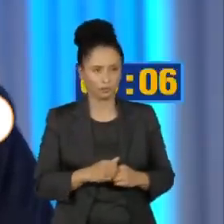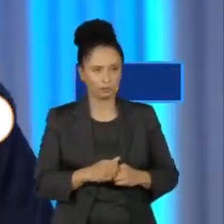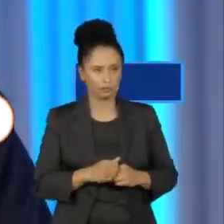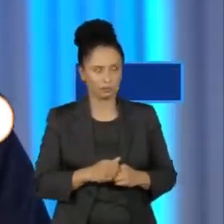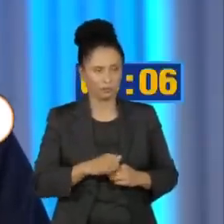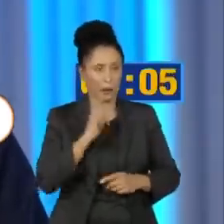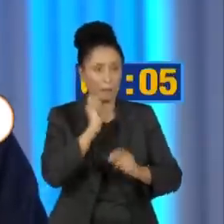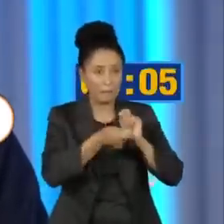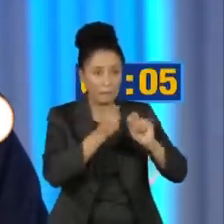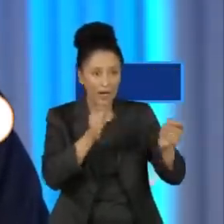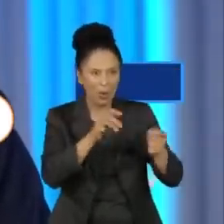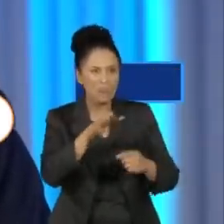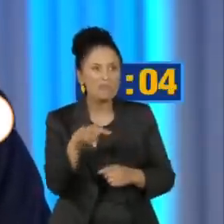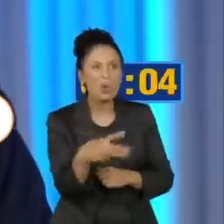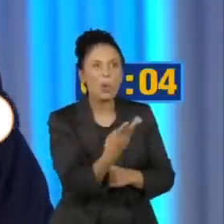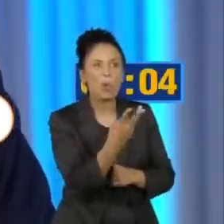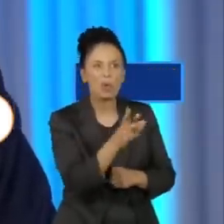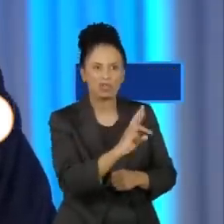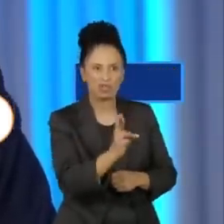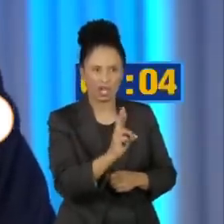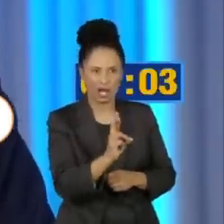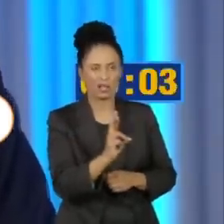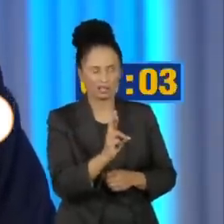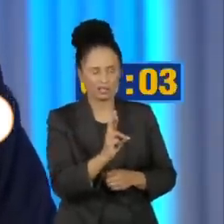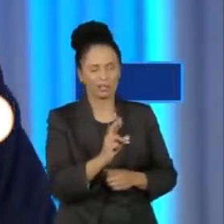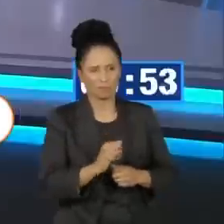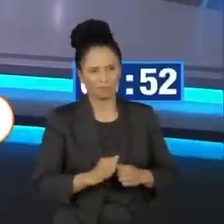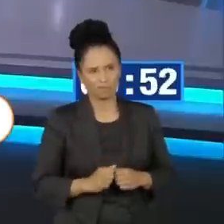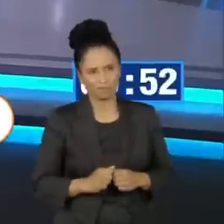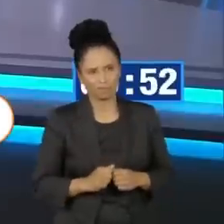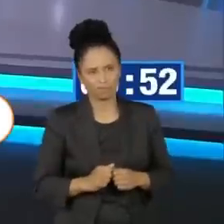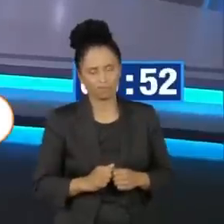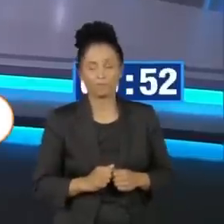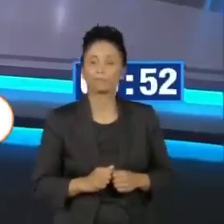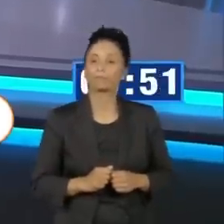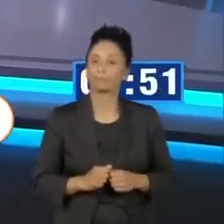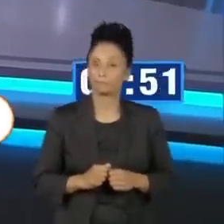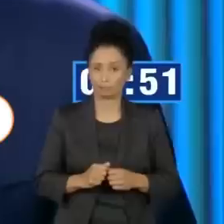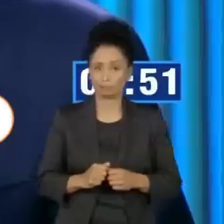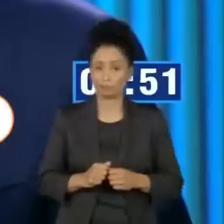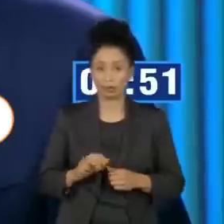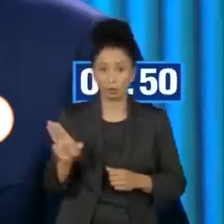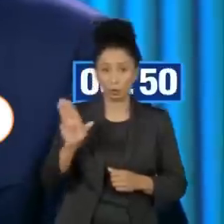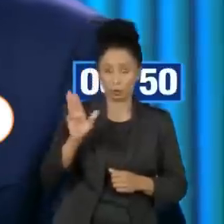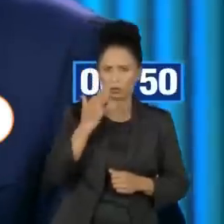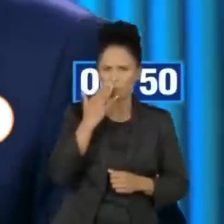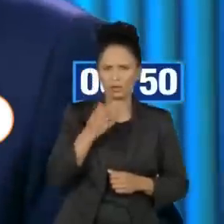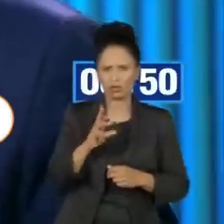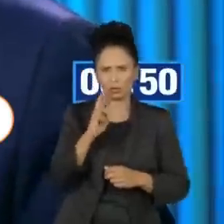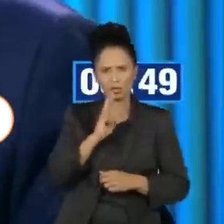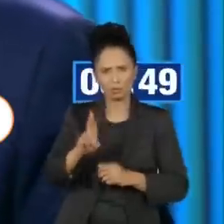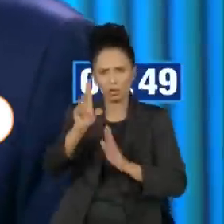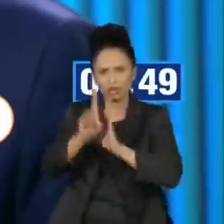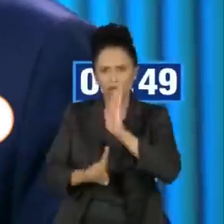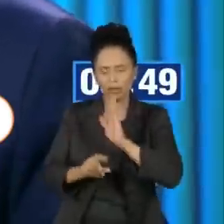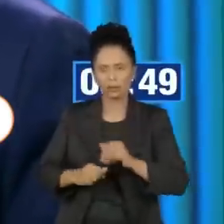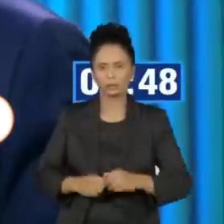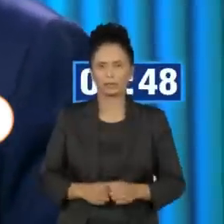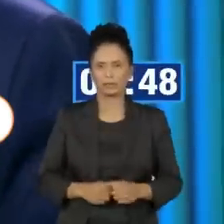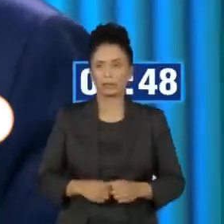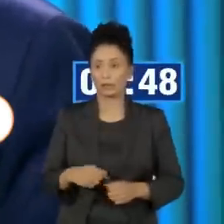alguns milhões do ex-presidente para ficar lá e Lula pediu o direito de resposta primeiro